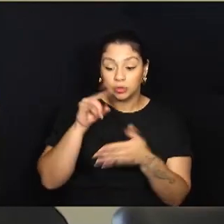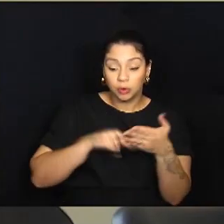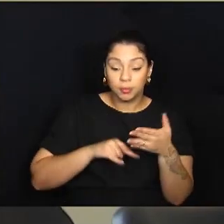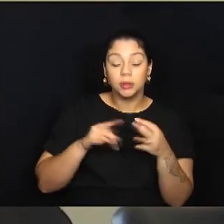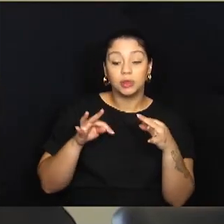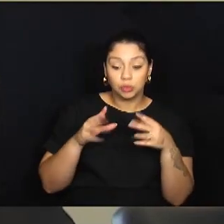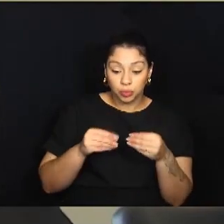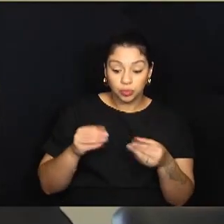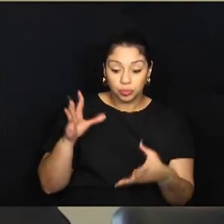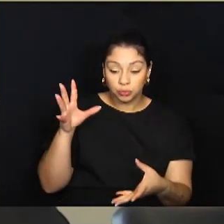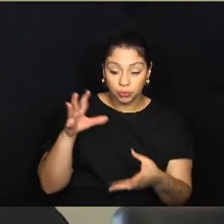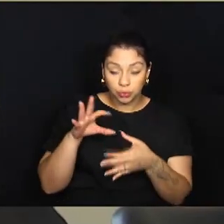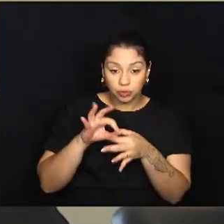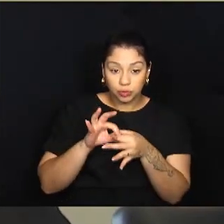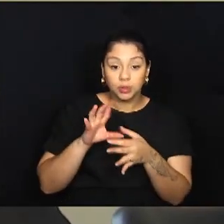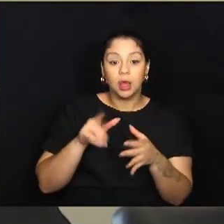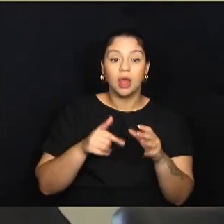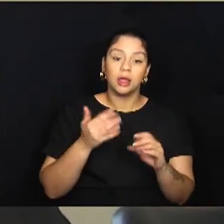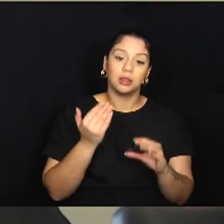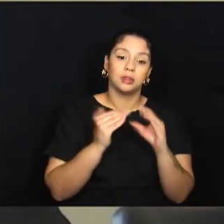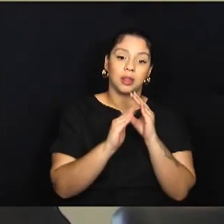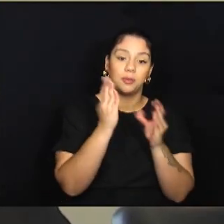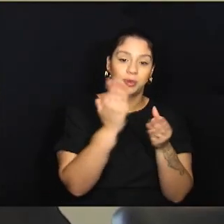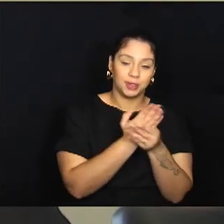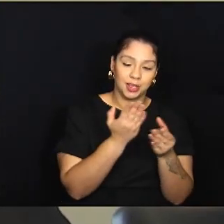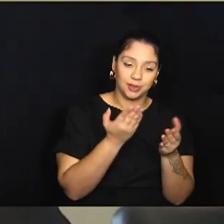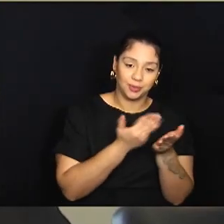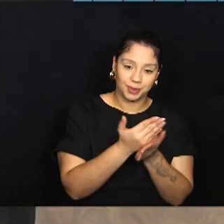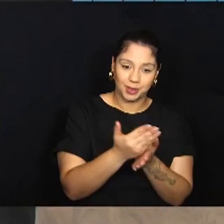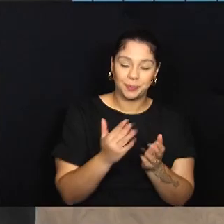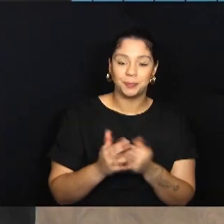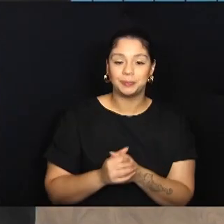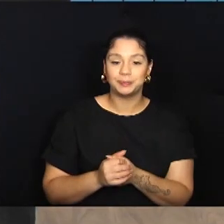só entrar com o processo de cidadania.